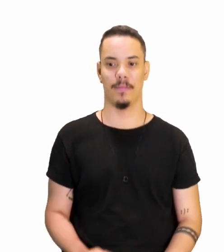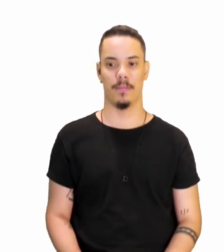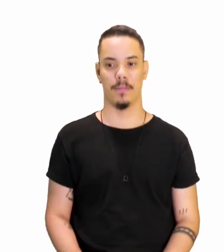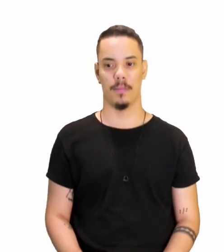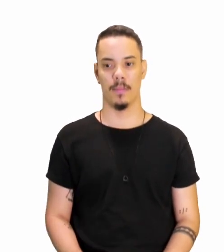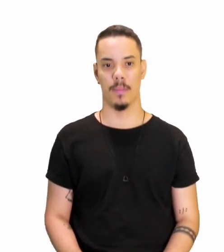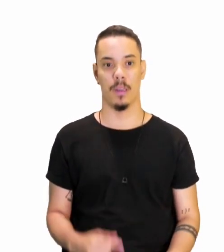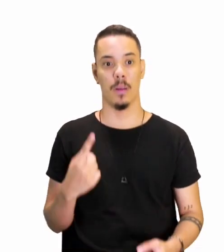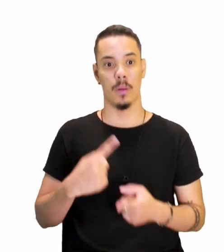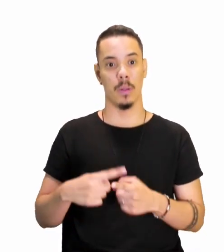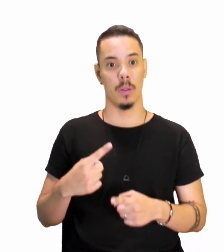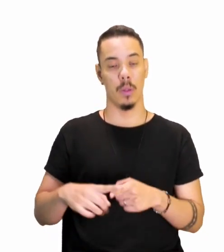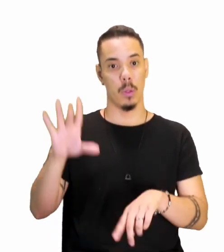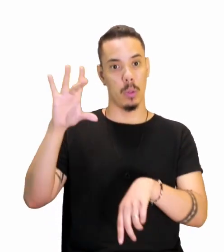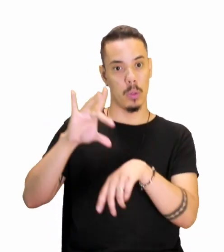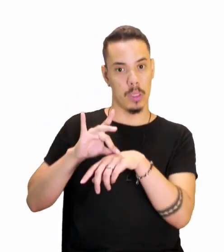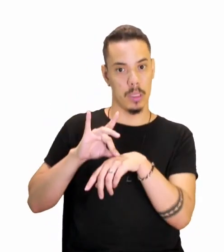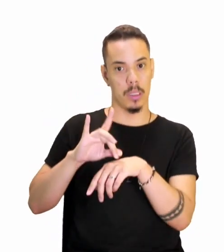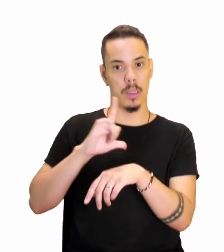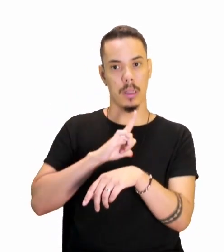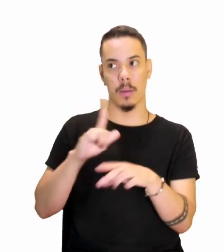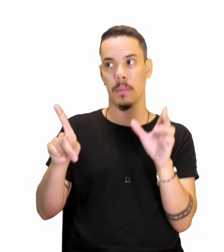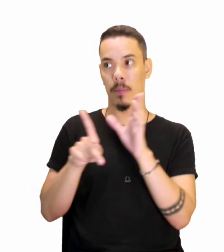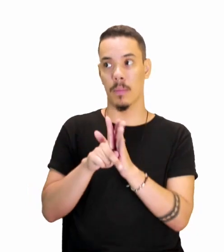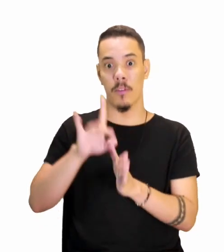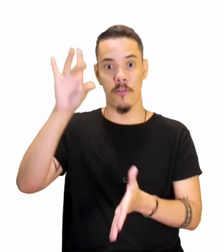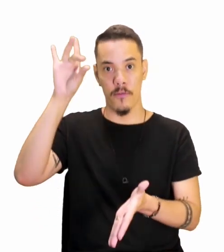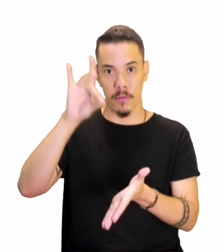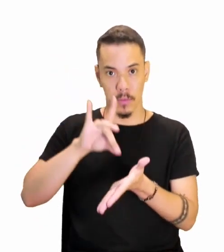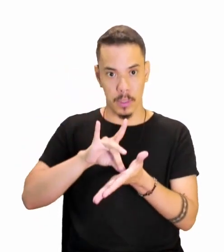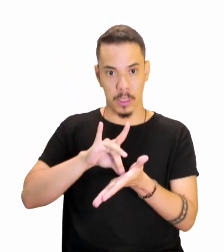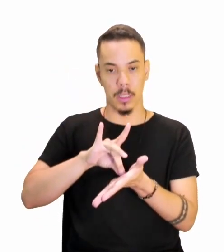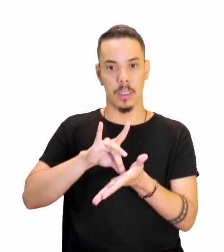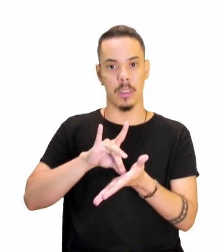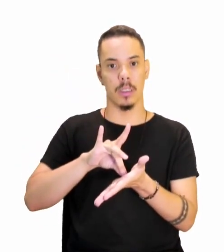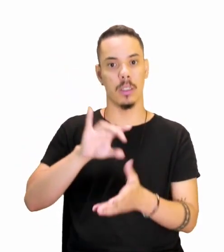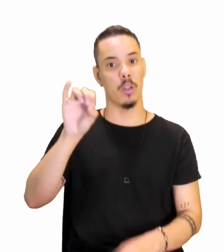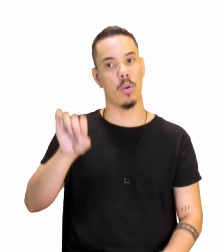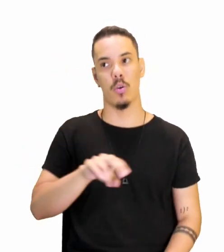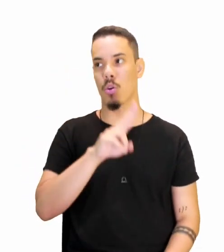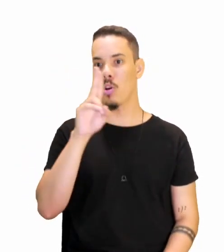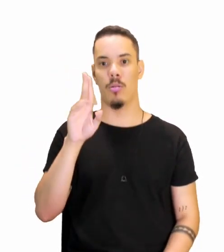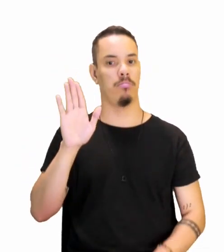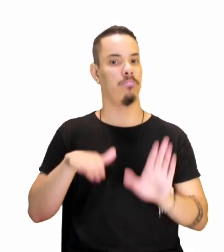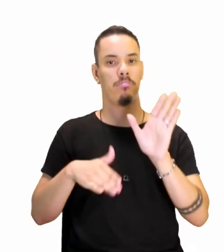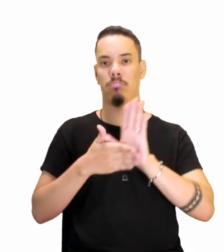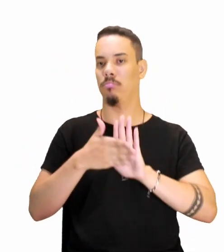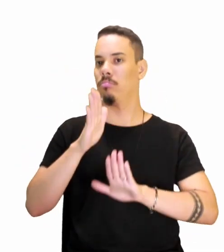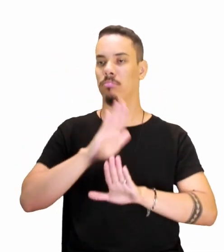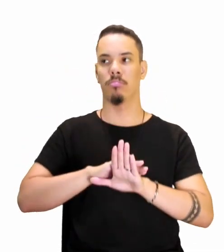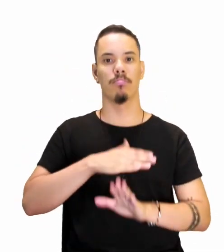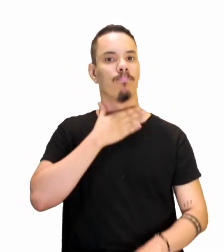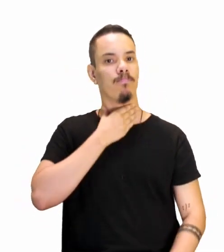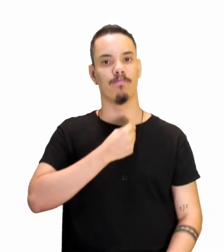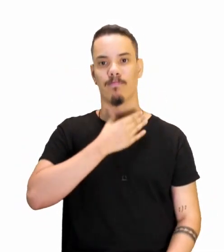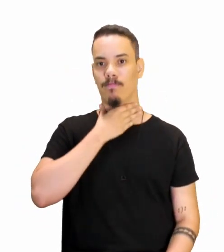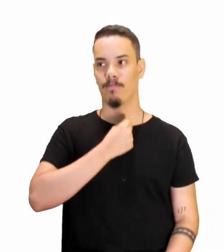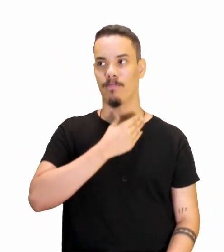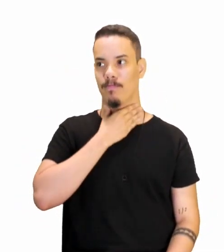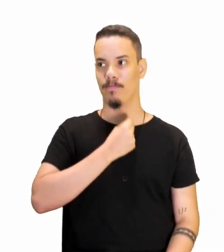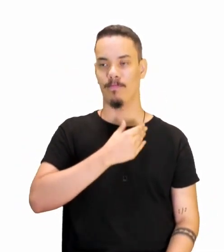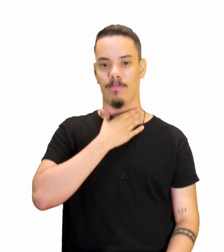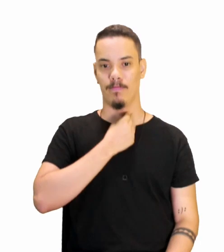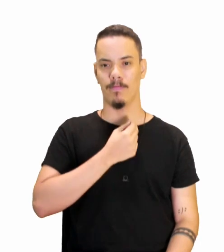Os concretos designam seres reais, ó, ou fictícios. Lembra